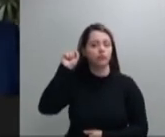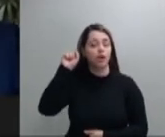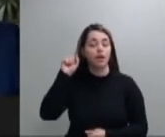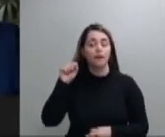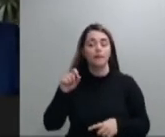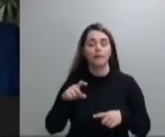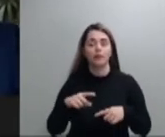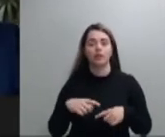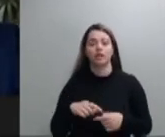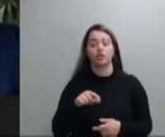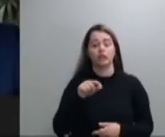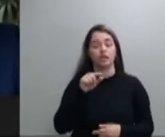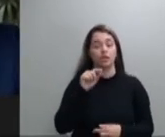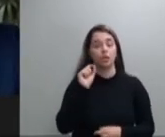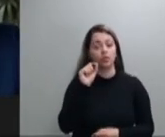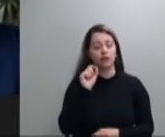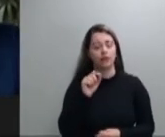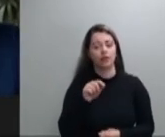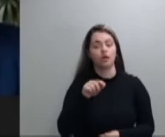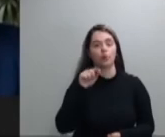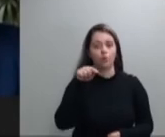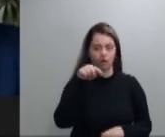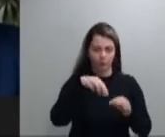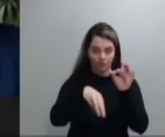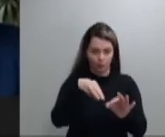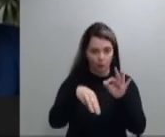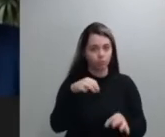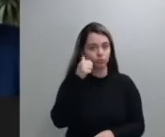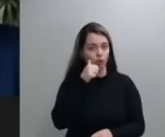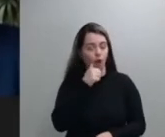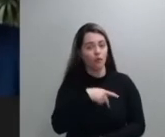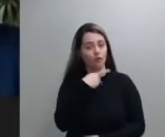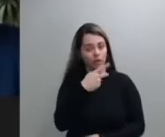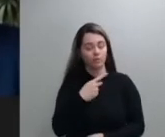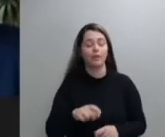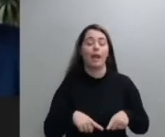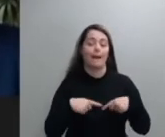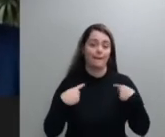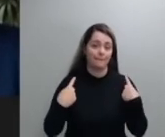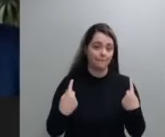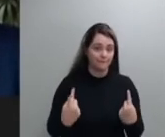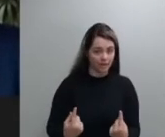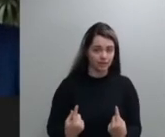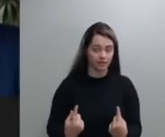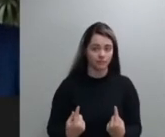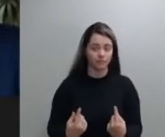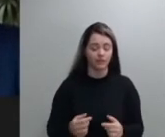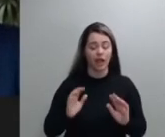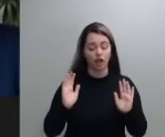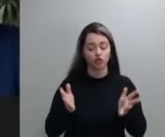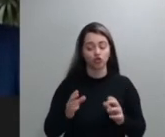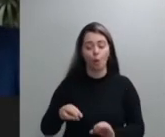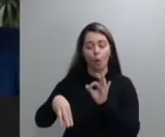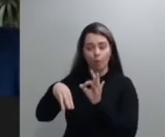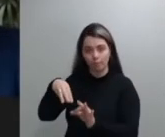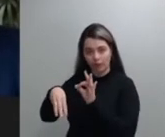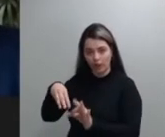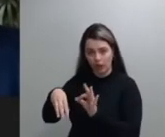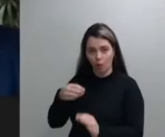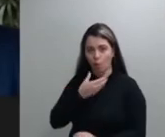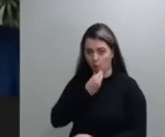tinha imaginado que tal réptico fosse dedutível já que o ministro Benedito monocraticamente decidiu uma questão